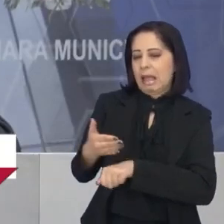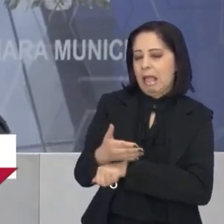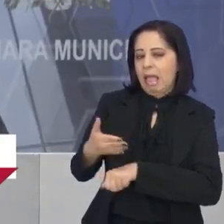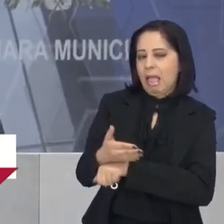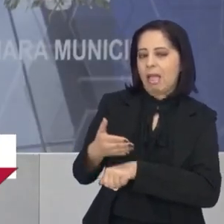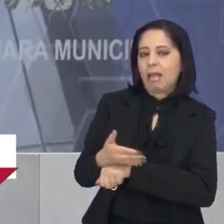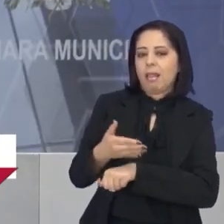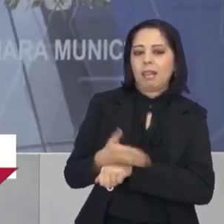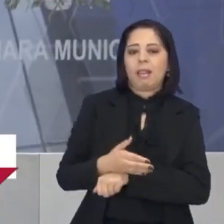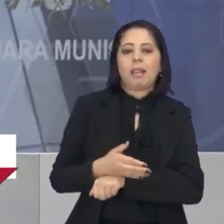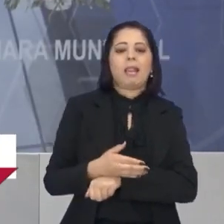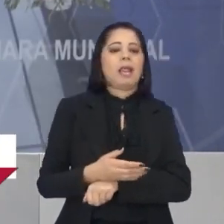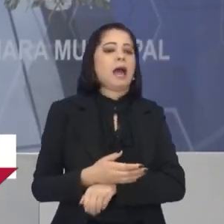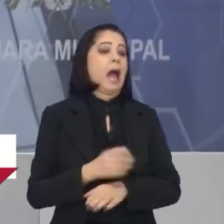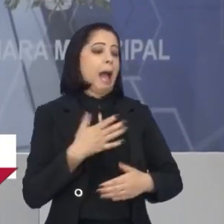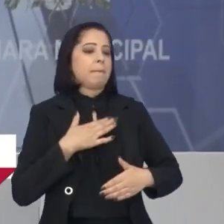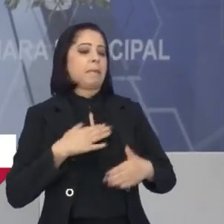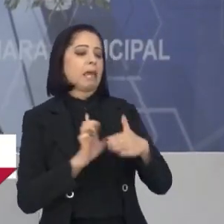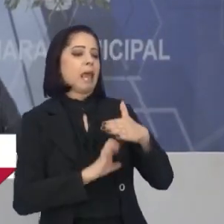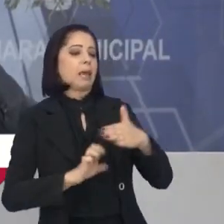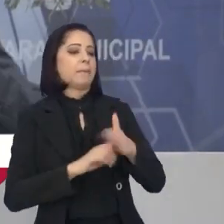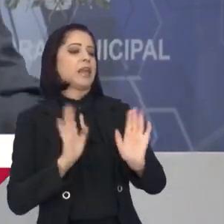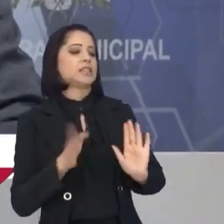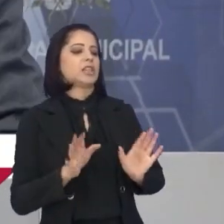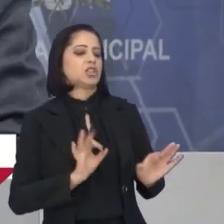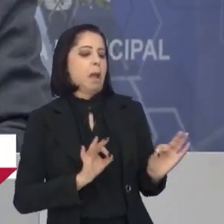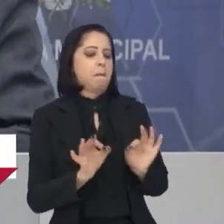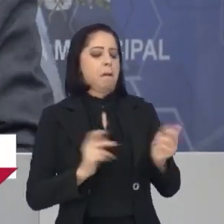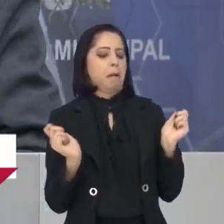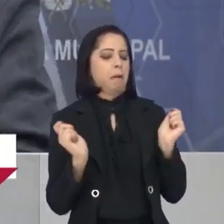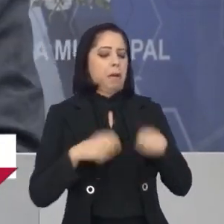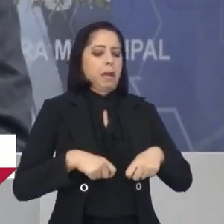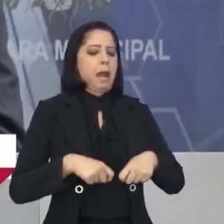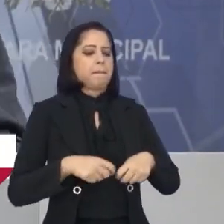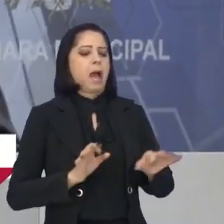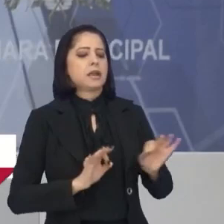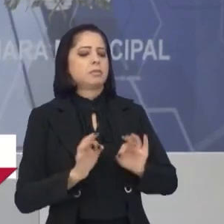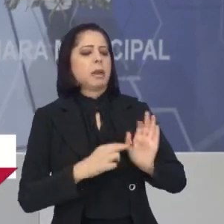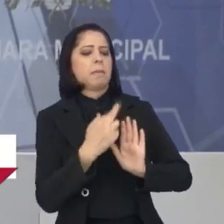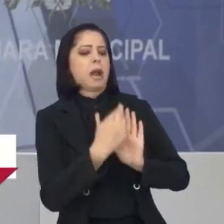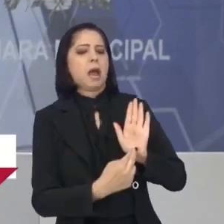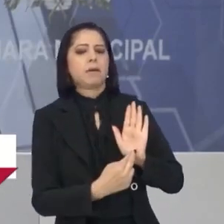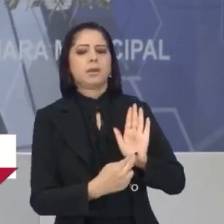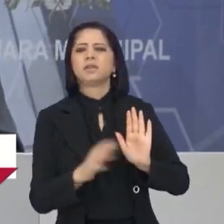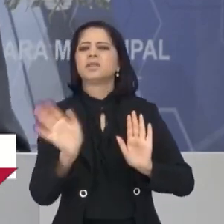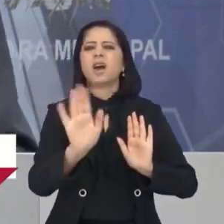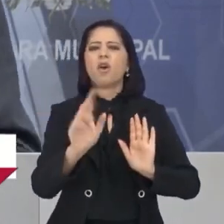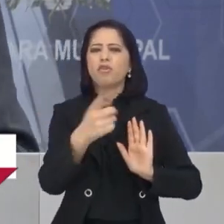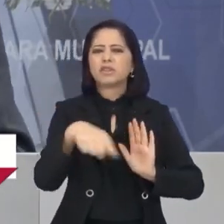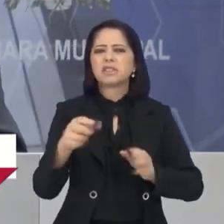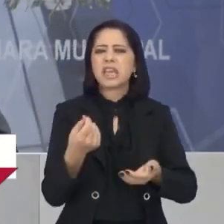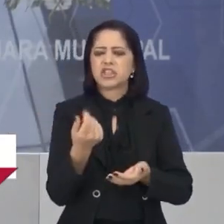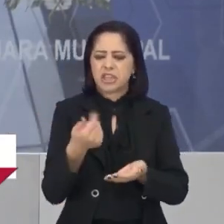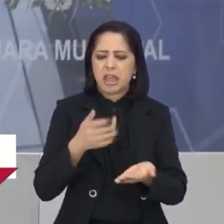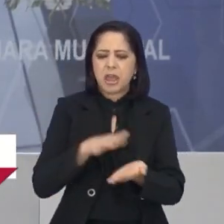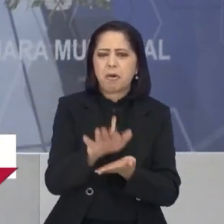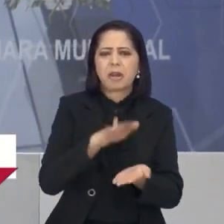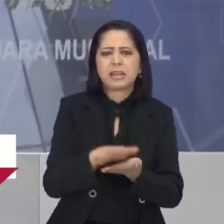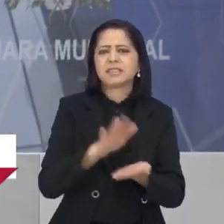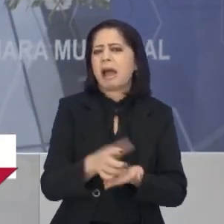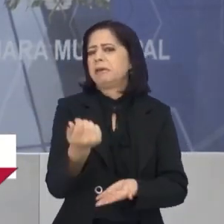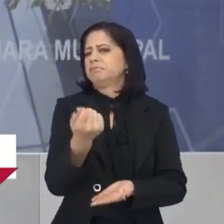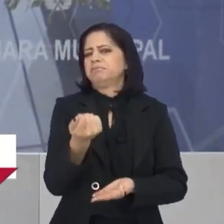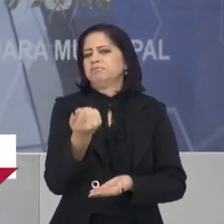preparar a regulamentação e certificada não sei o qu não precisa gastar dinheiro com isso gente não precisa gastar dinheiro com